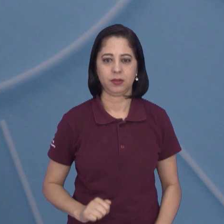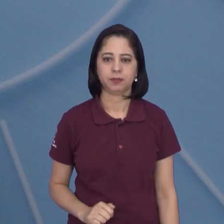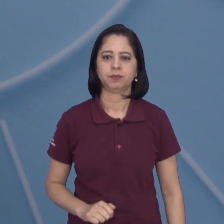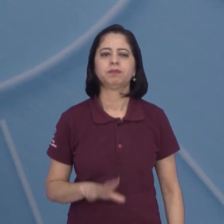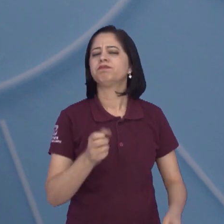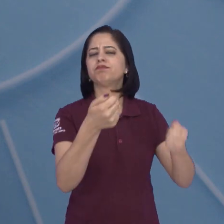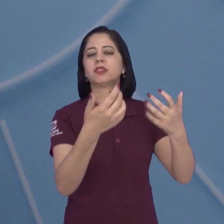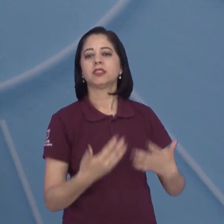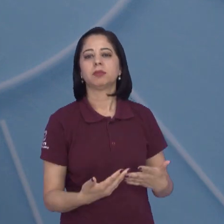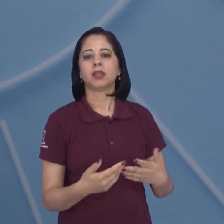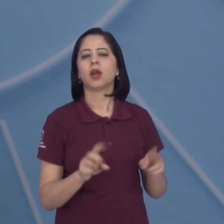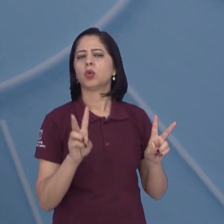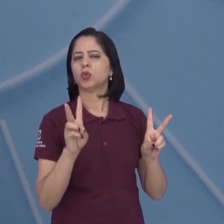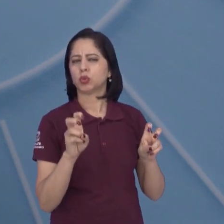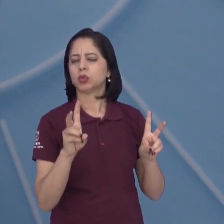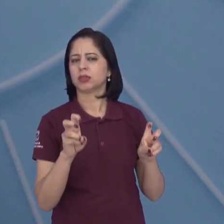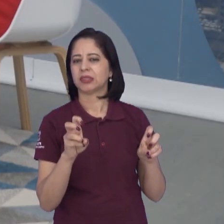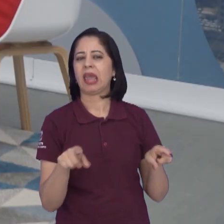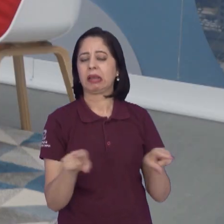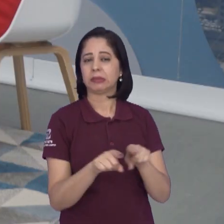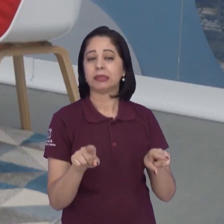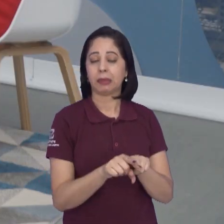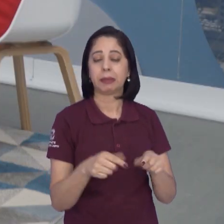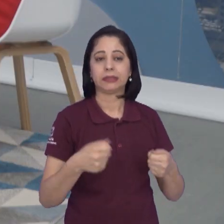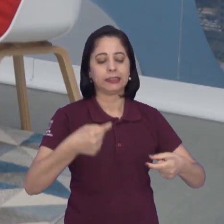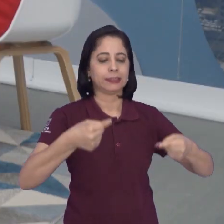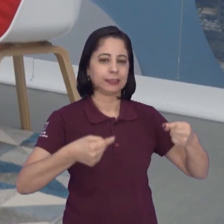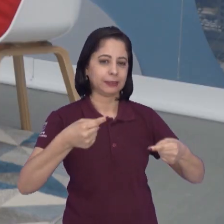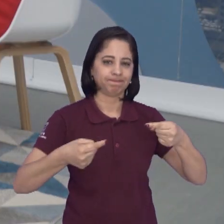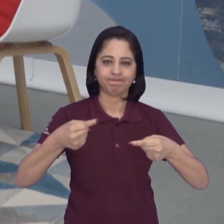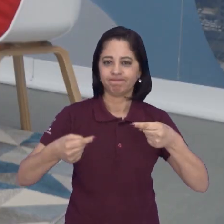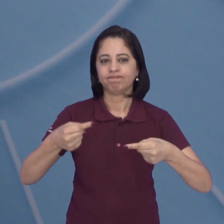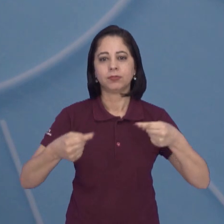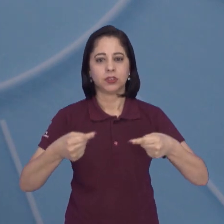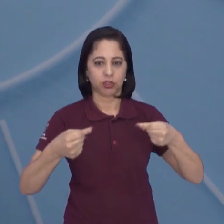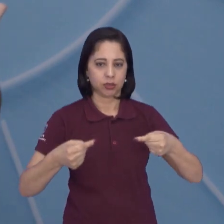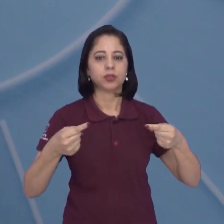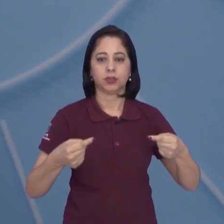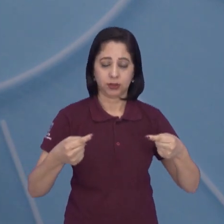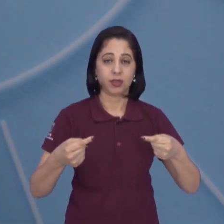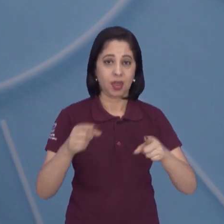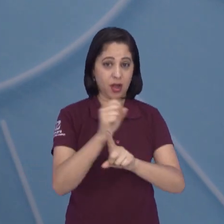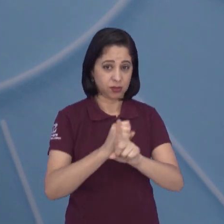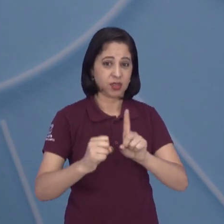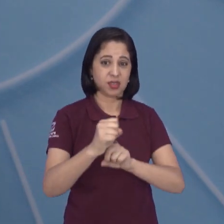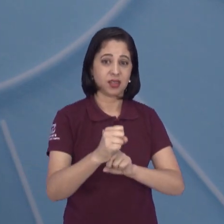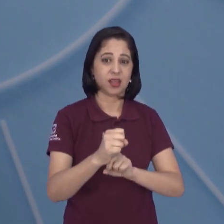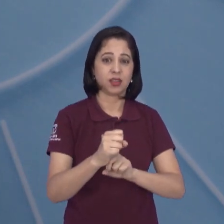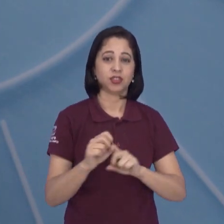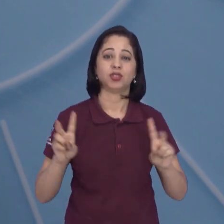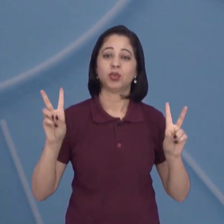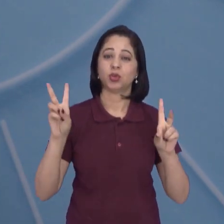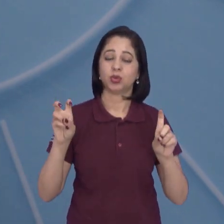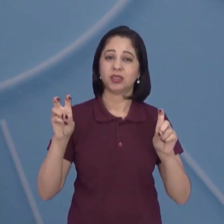uma coisa, um assunto também, né, que a gente precisa avançar também, em termos da sociedade, né, é a